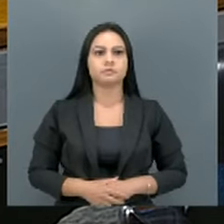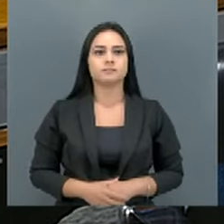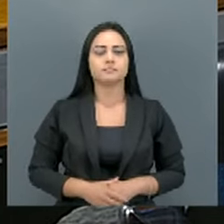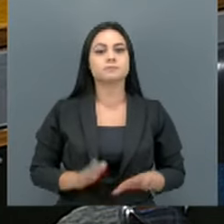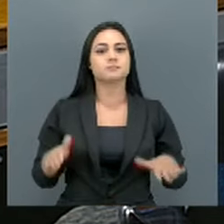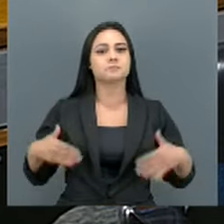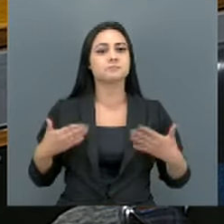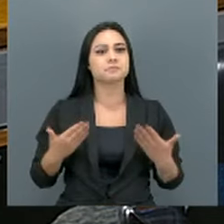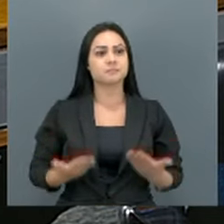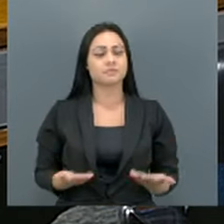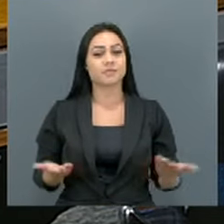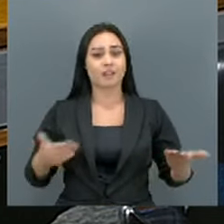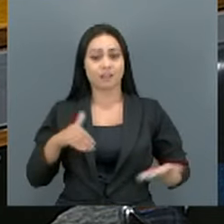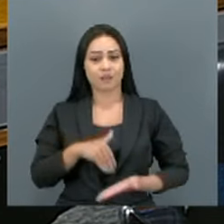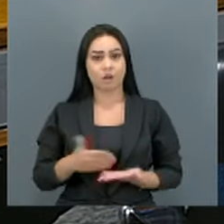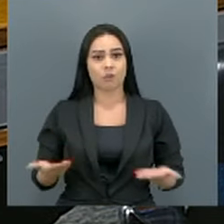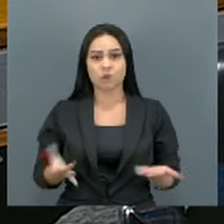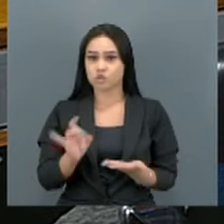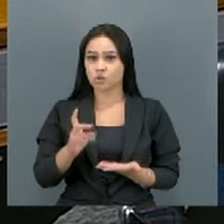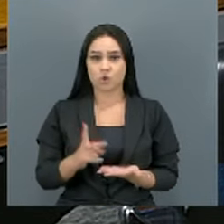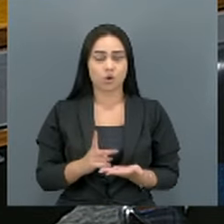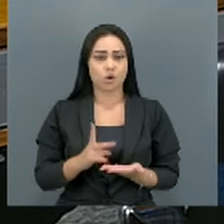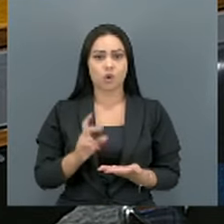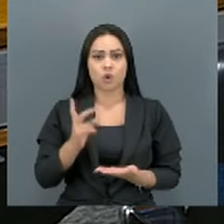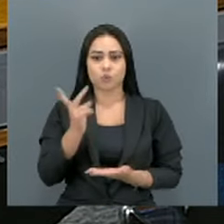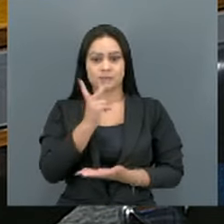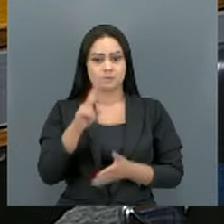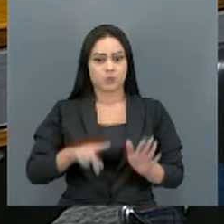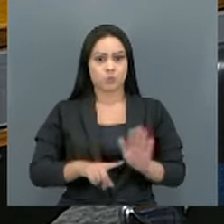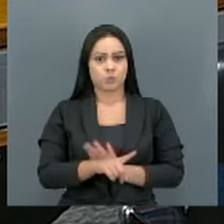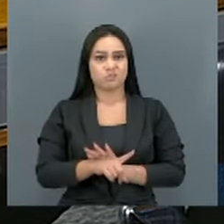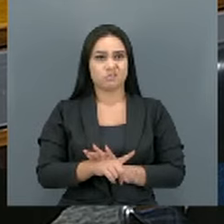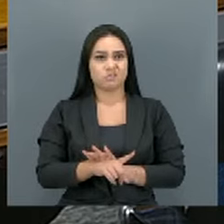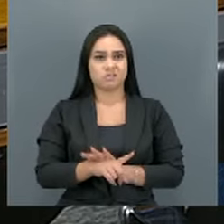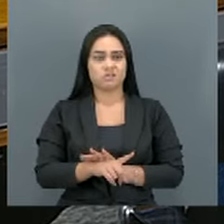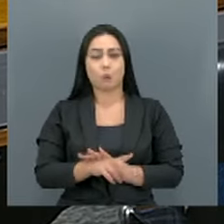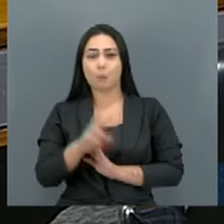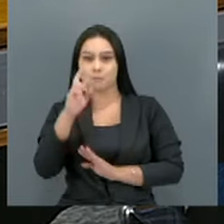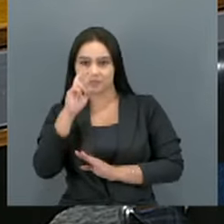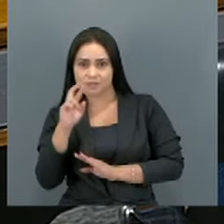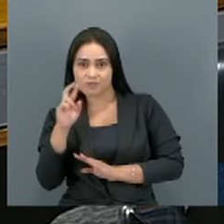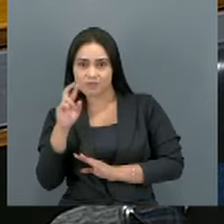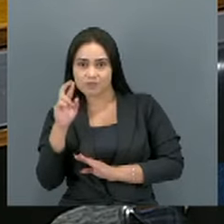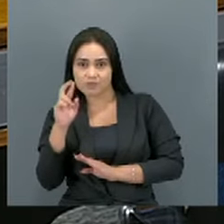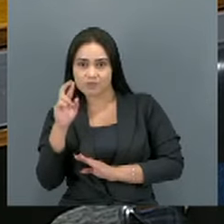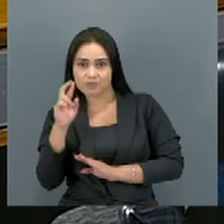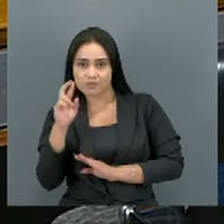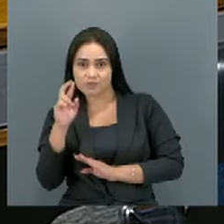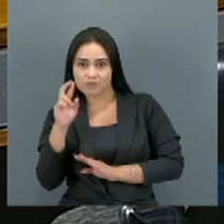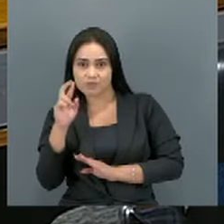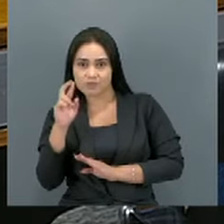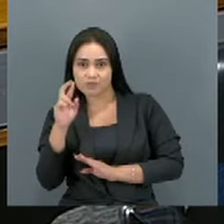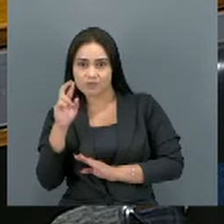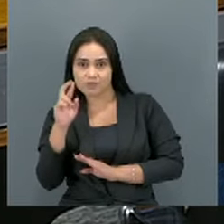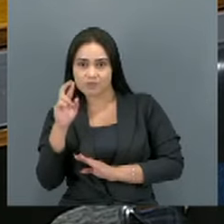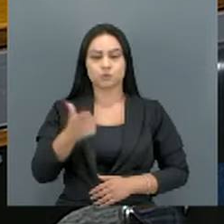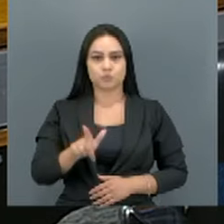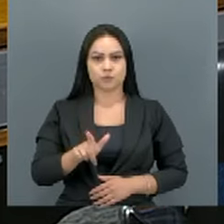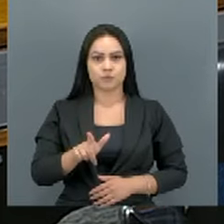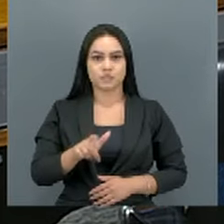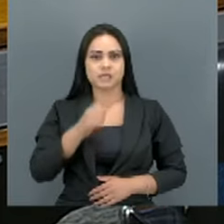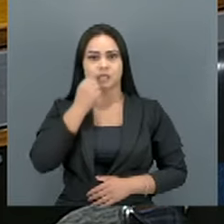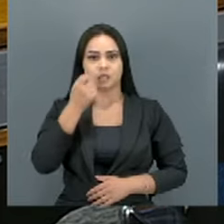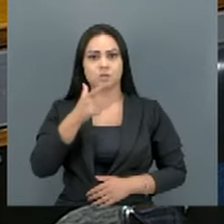Então, por enquanto, eu só tenho essas perguntas, senão essas observações a serem feitas. E pediria mais uma vez, senador